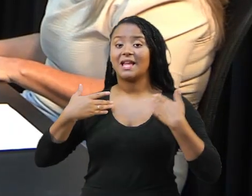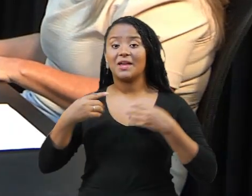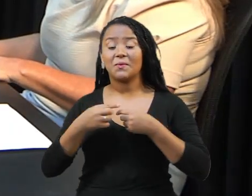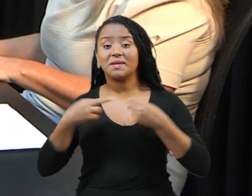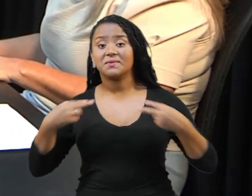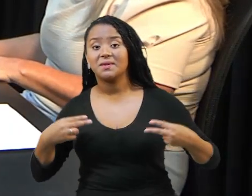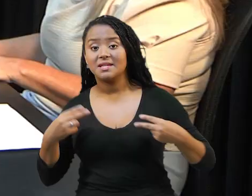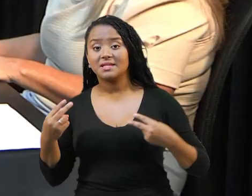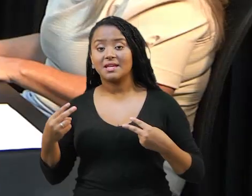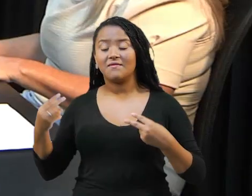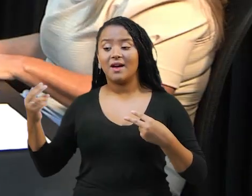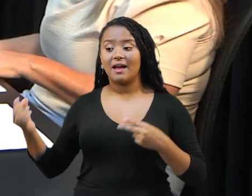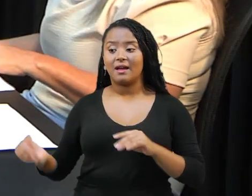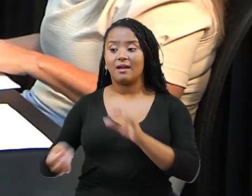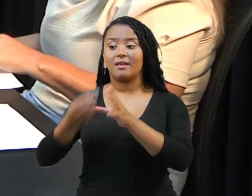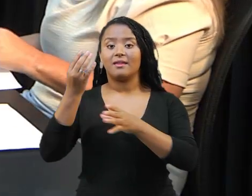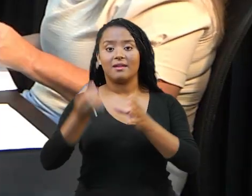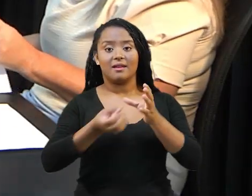gente vai